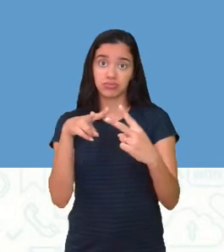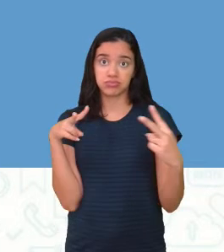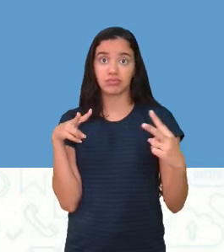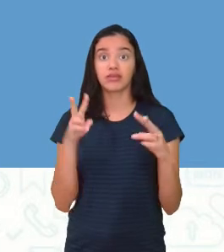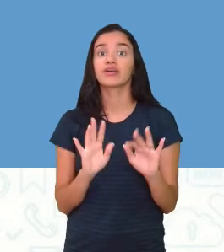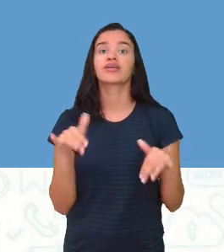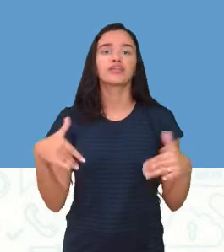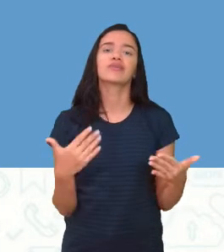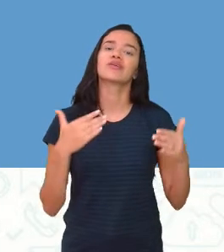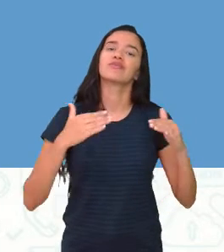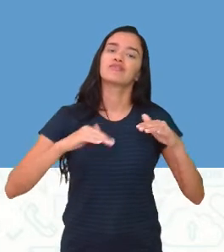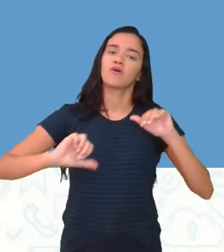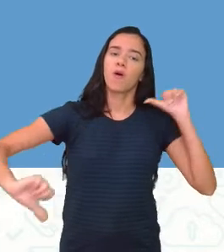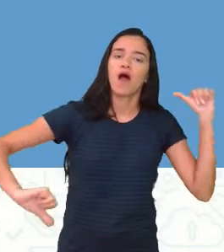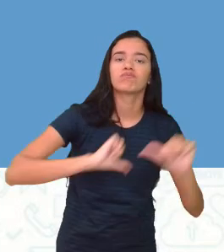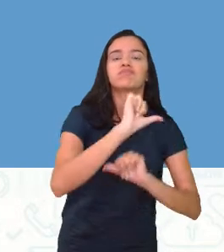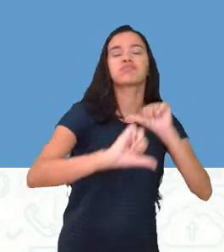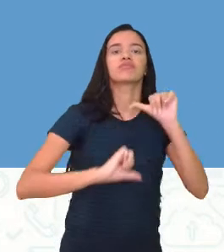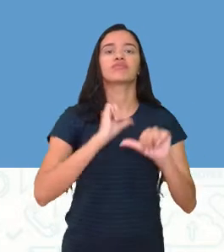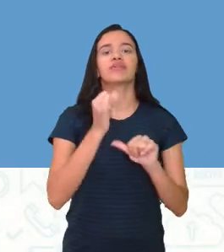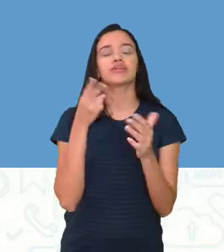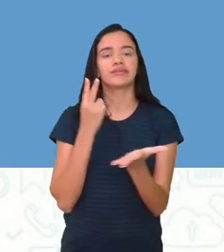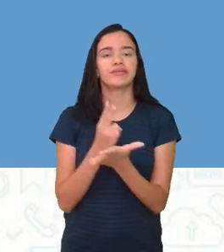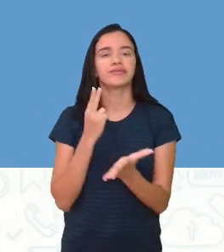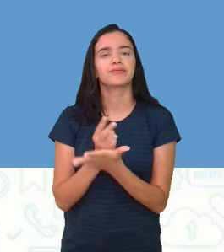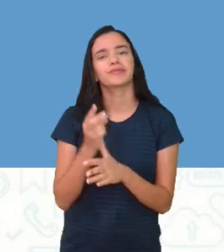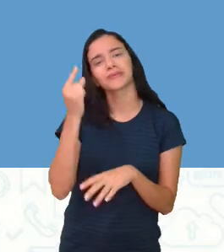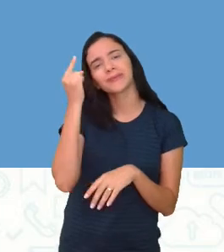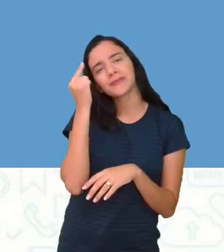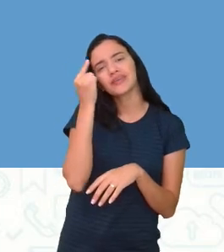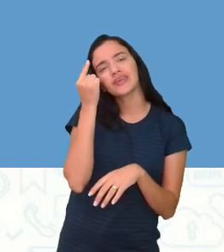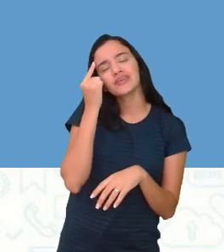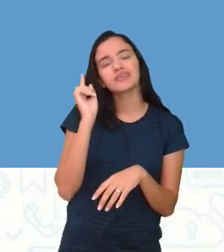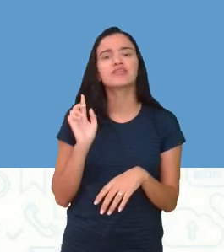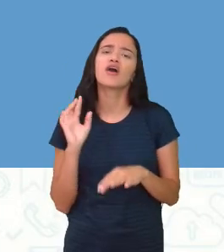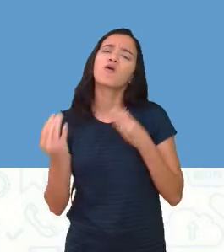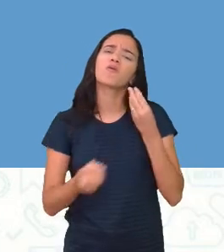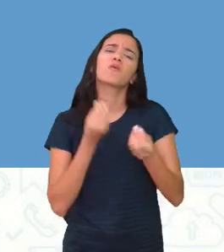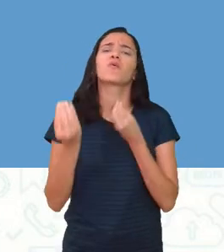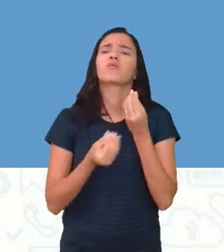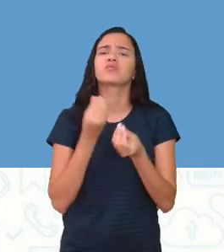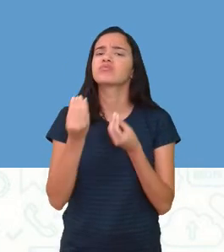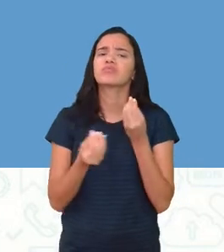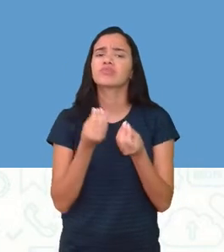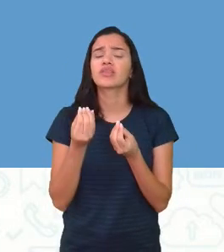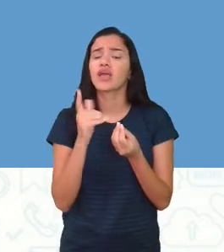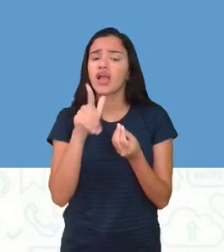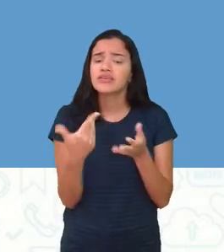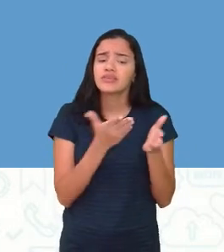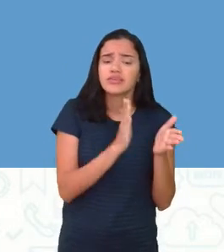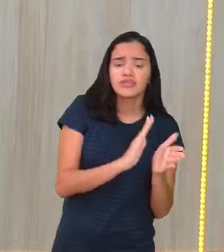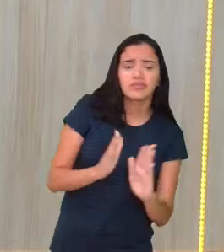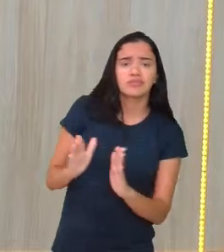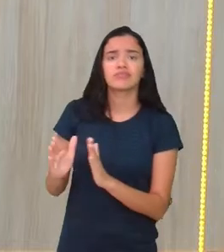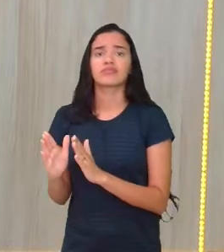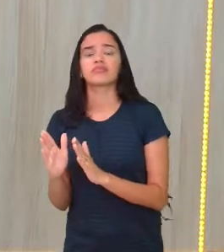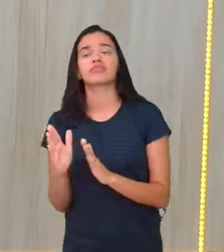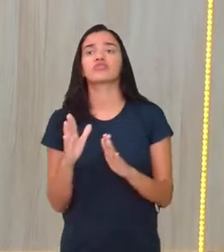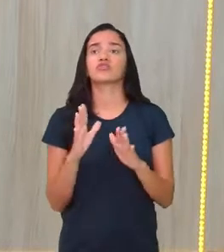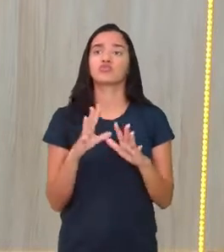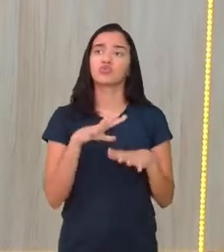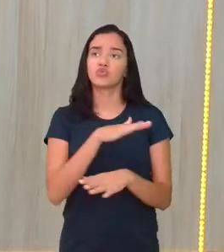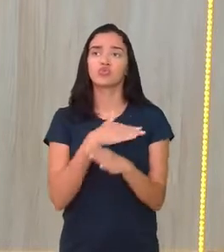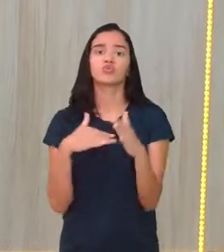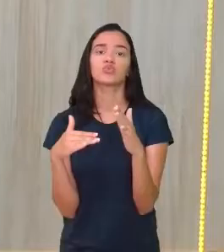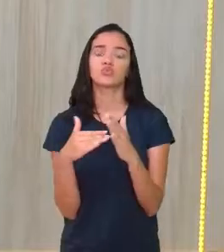streaming. Então houve uma evolução grande. É sempre bom a gente pensar sobre isso para a gente ver como é que foi esse processando, né? Tudo